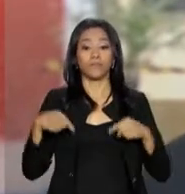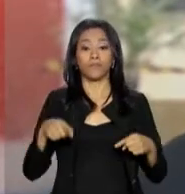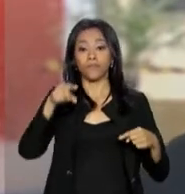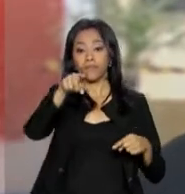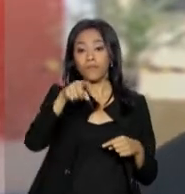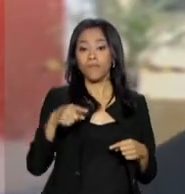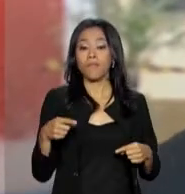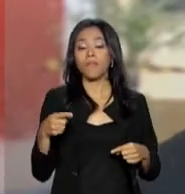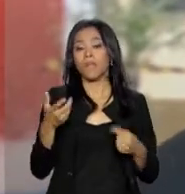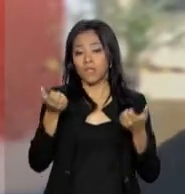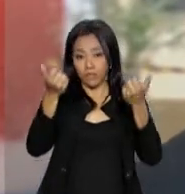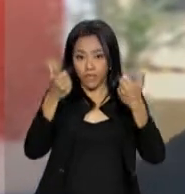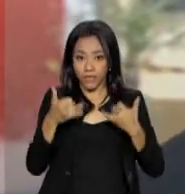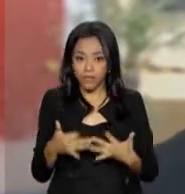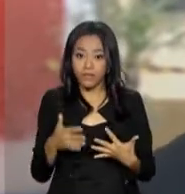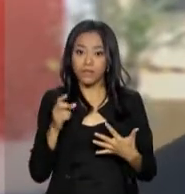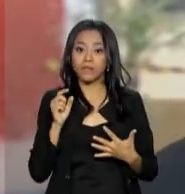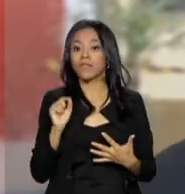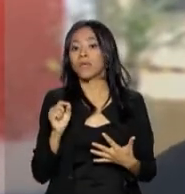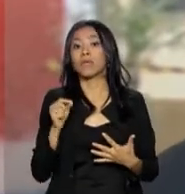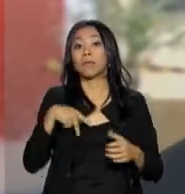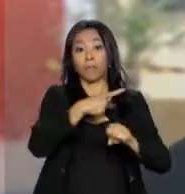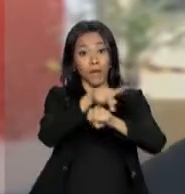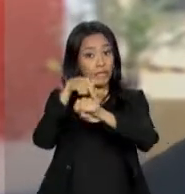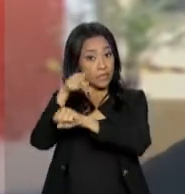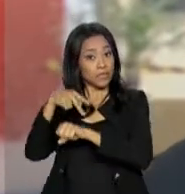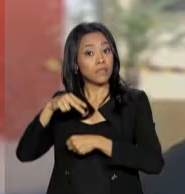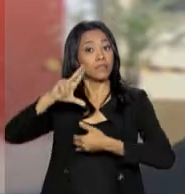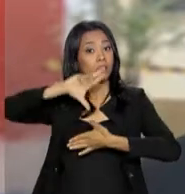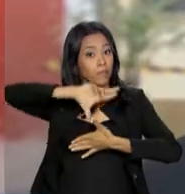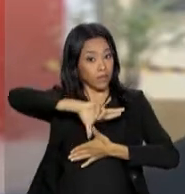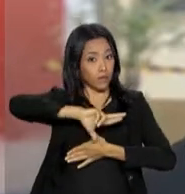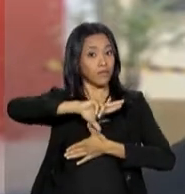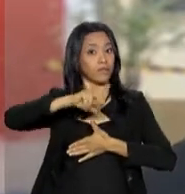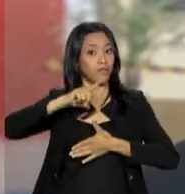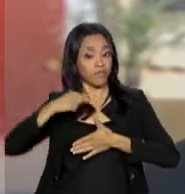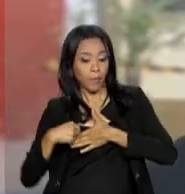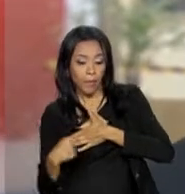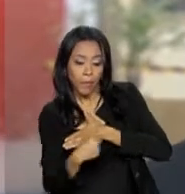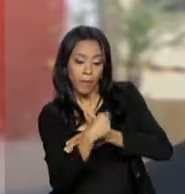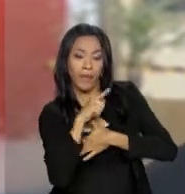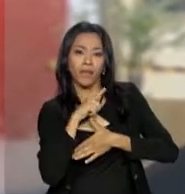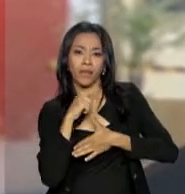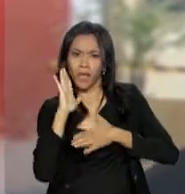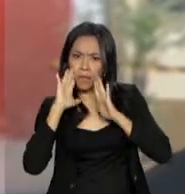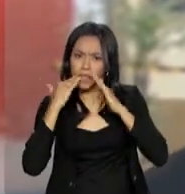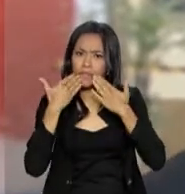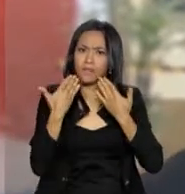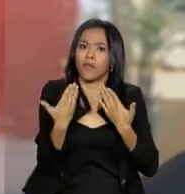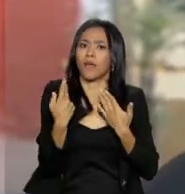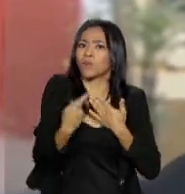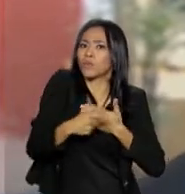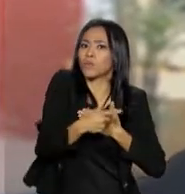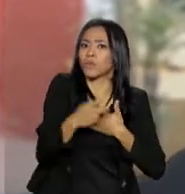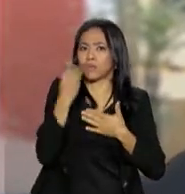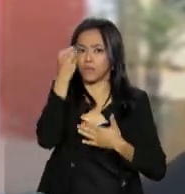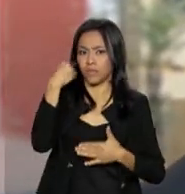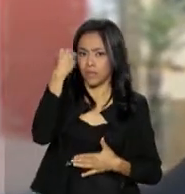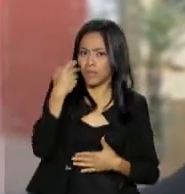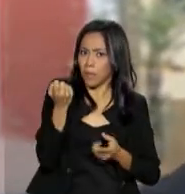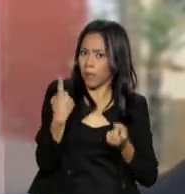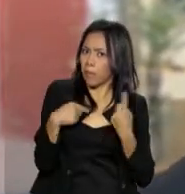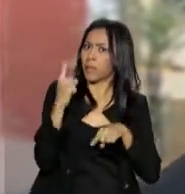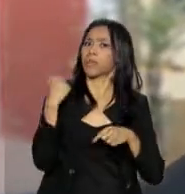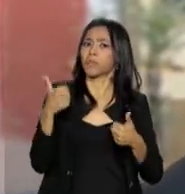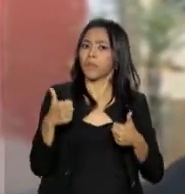regulação, inclusive até de países aqui da América Latina que mostraram assim, experiências exitosas,